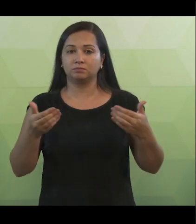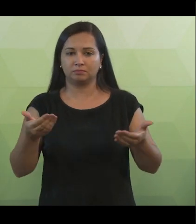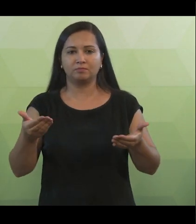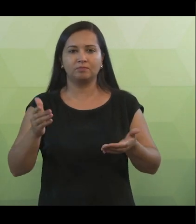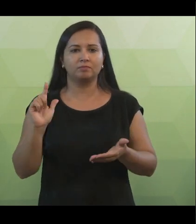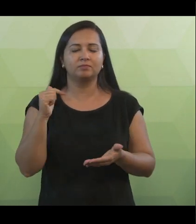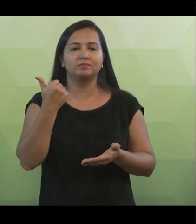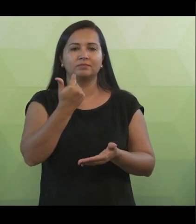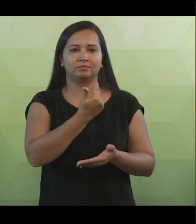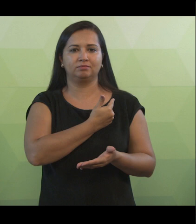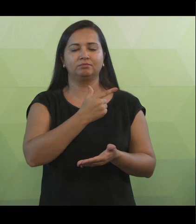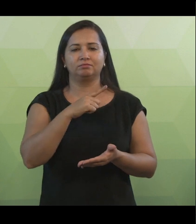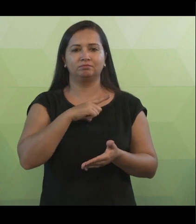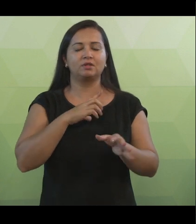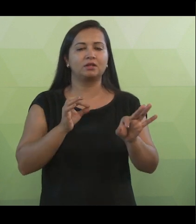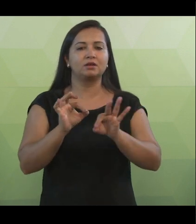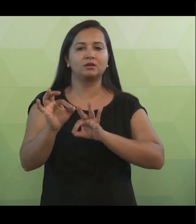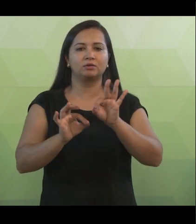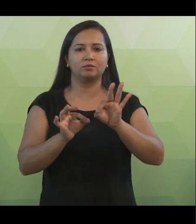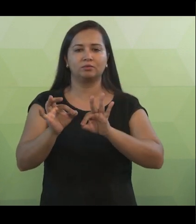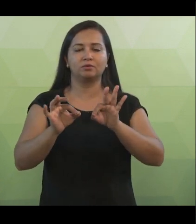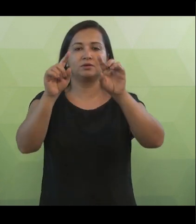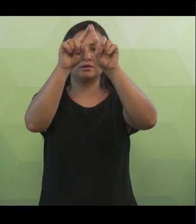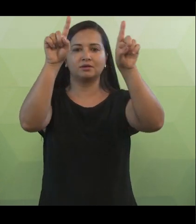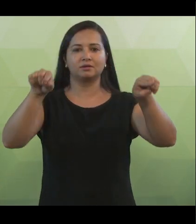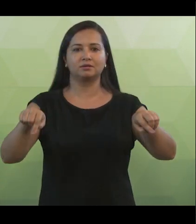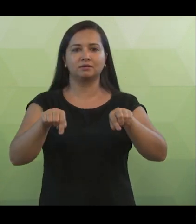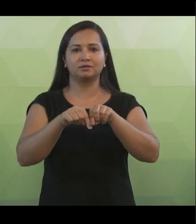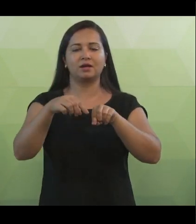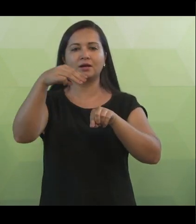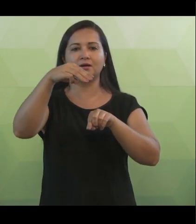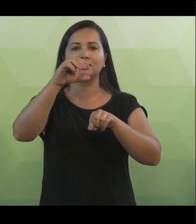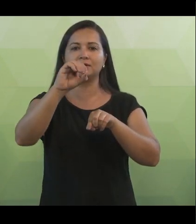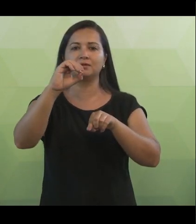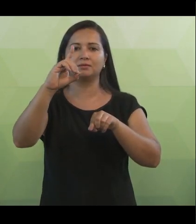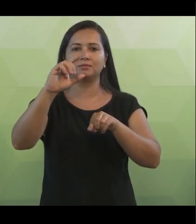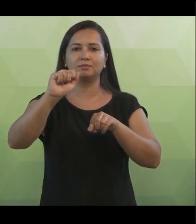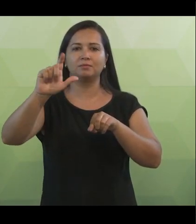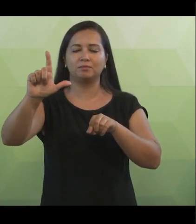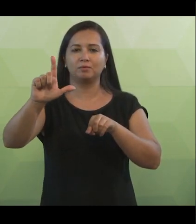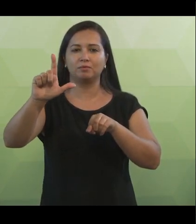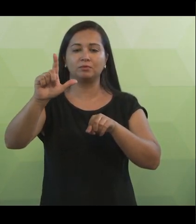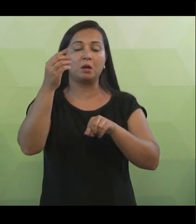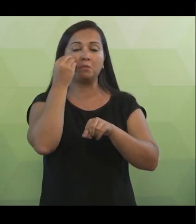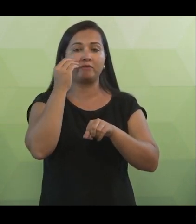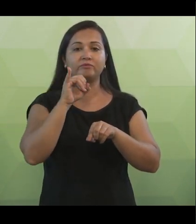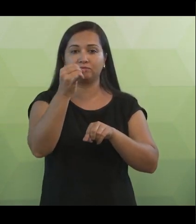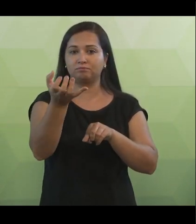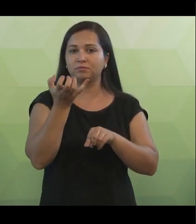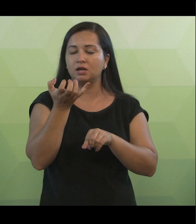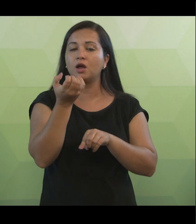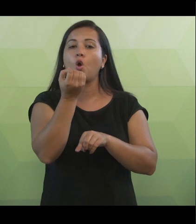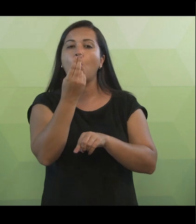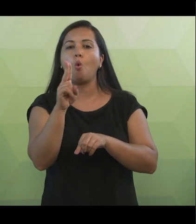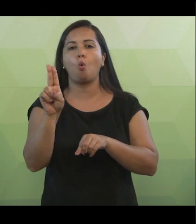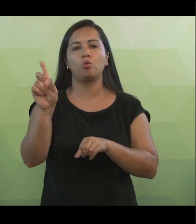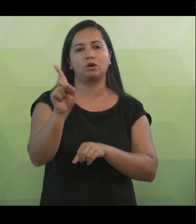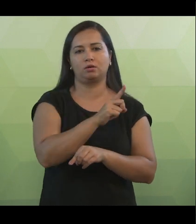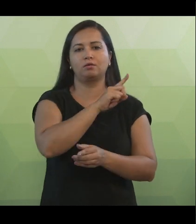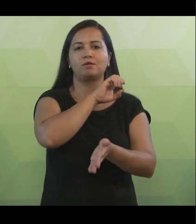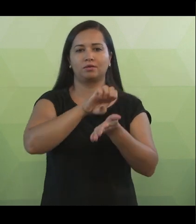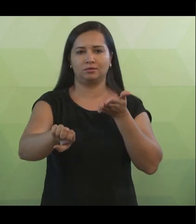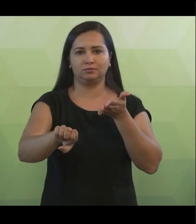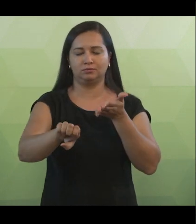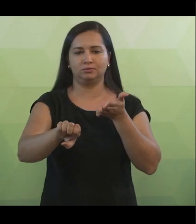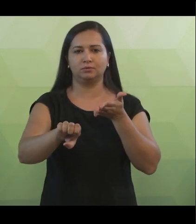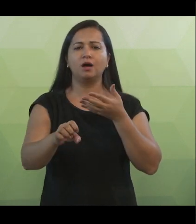Agora vamos desenvolver a tela modal para confirmar ou não a exclusão. Para implementar o